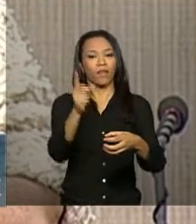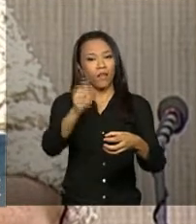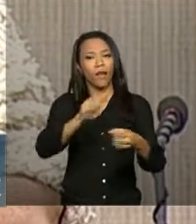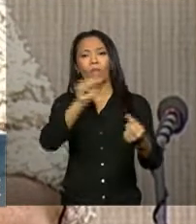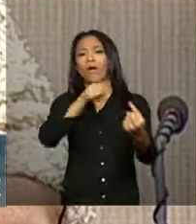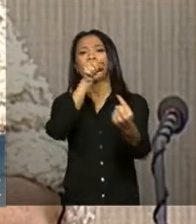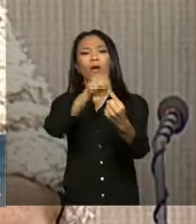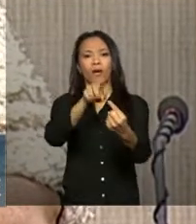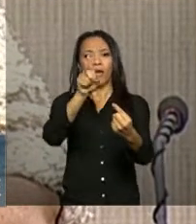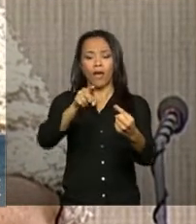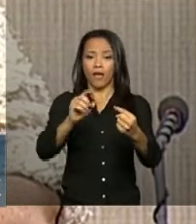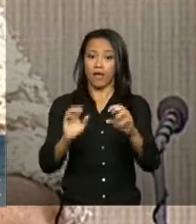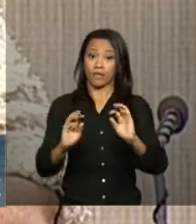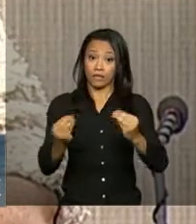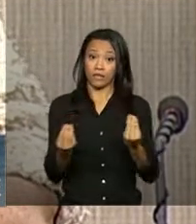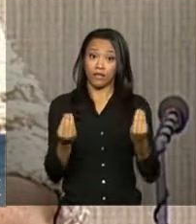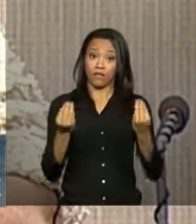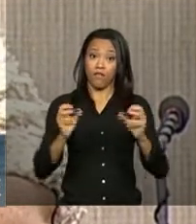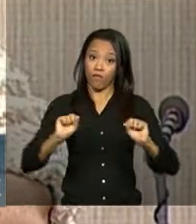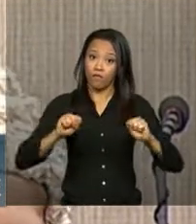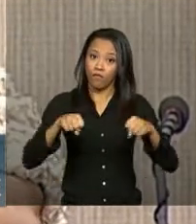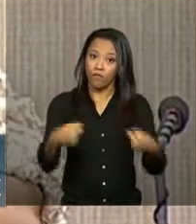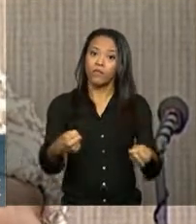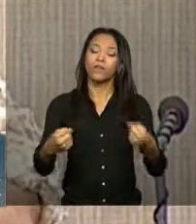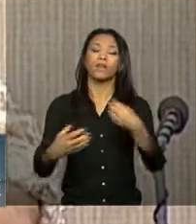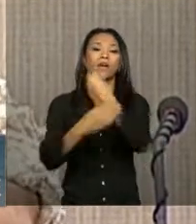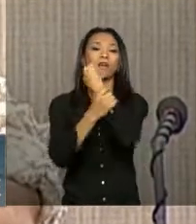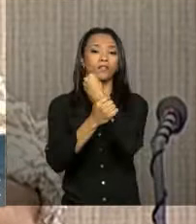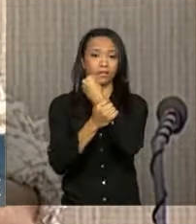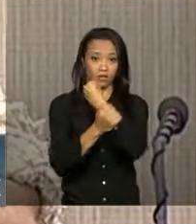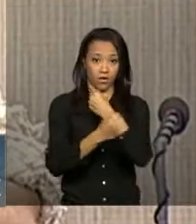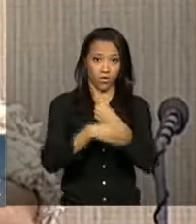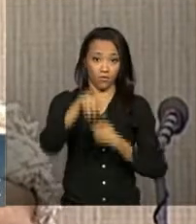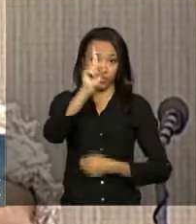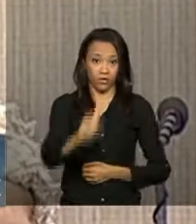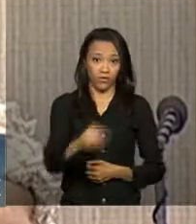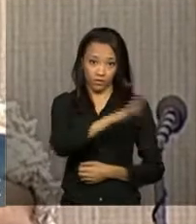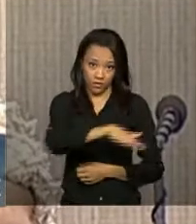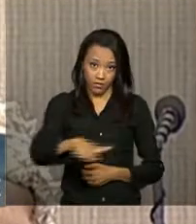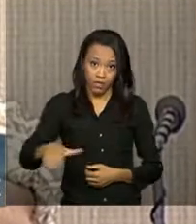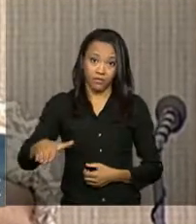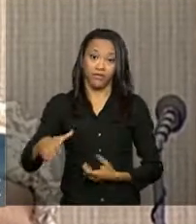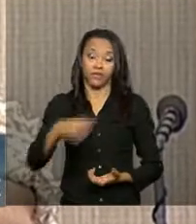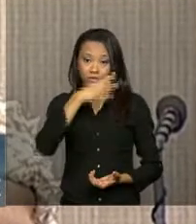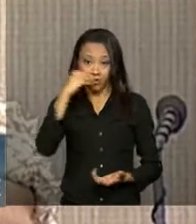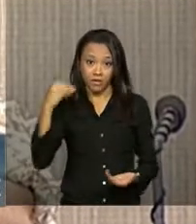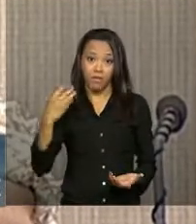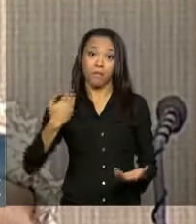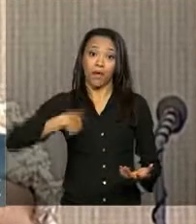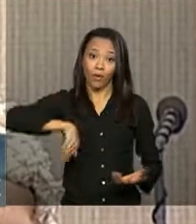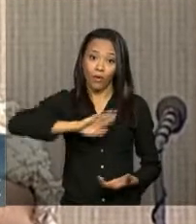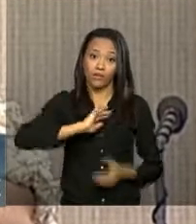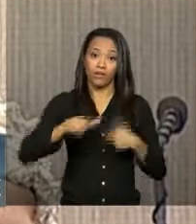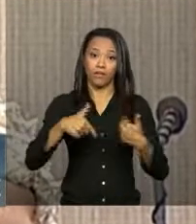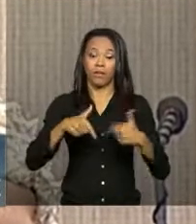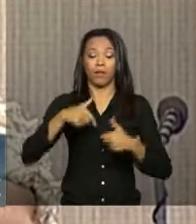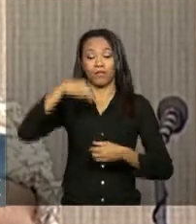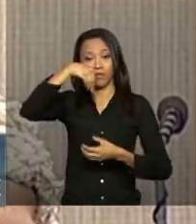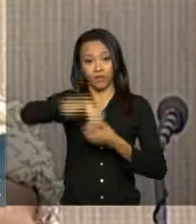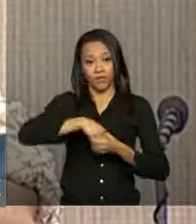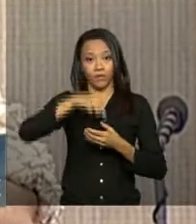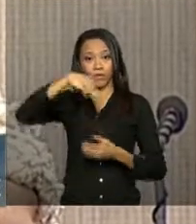fortalecimento ea garantia dos direitos das nossas crianças para nós do ms é uma uma honra e um orgulho muito grande